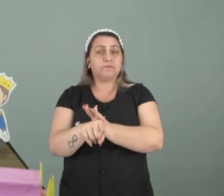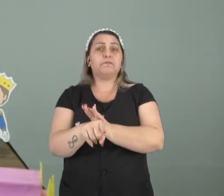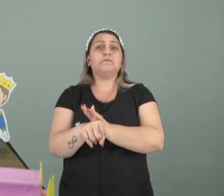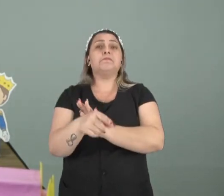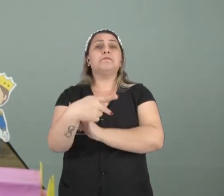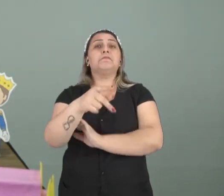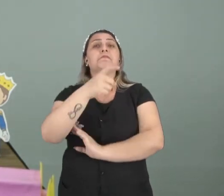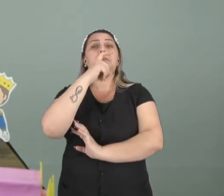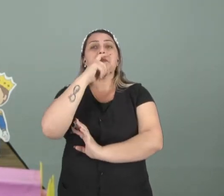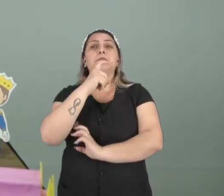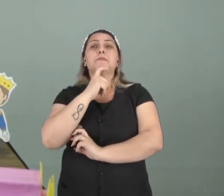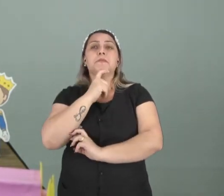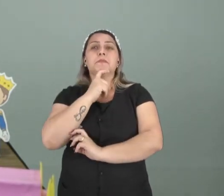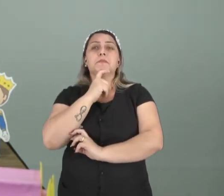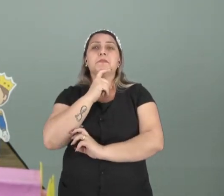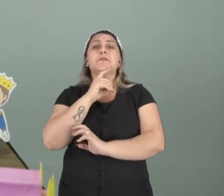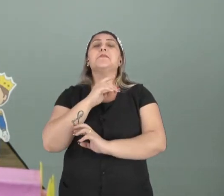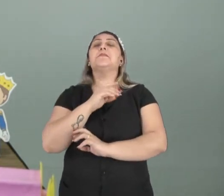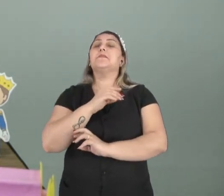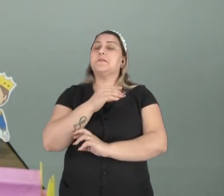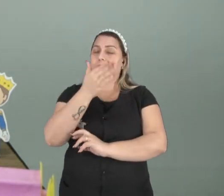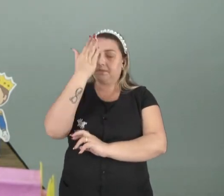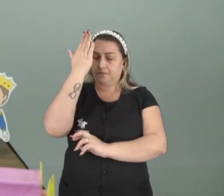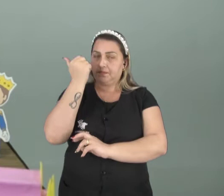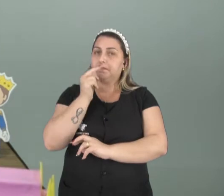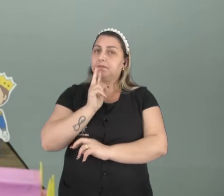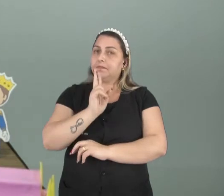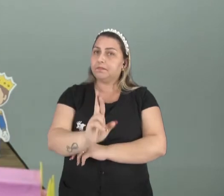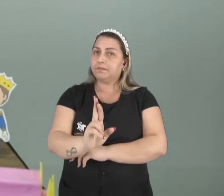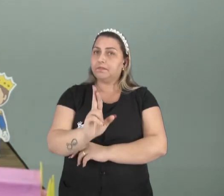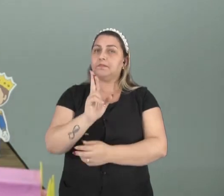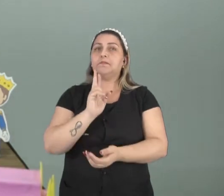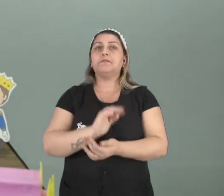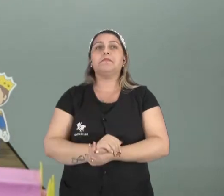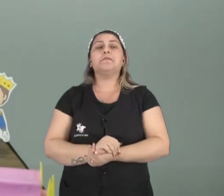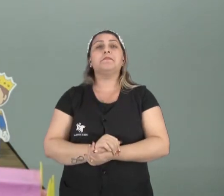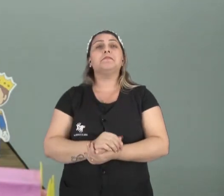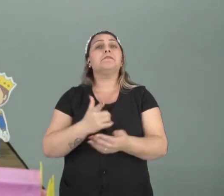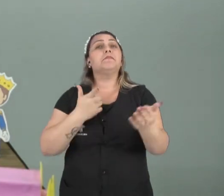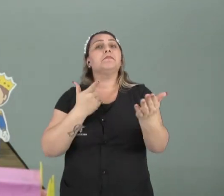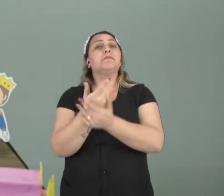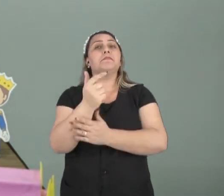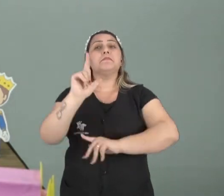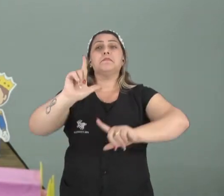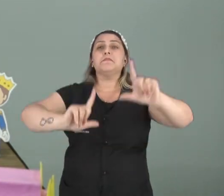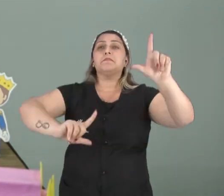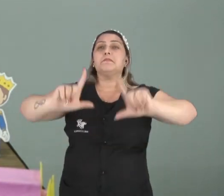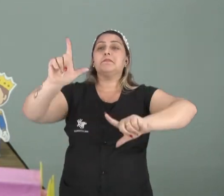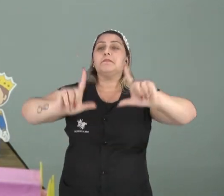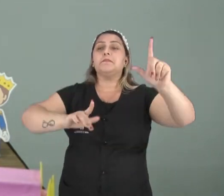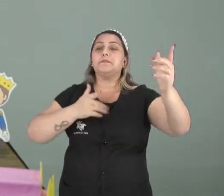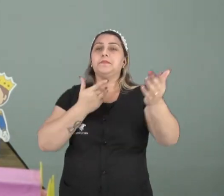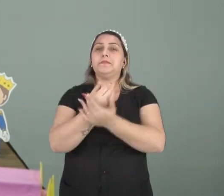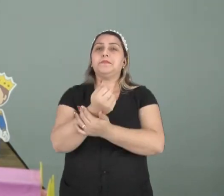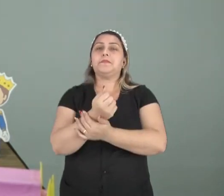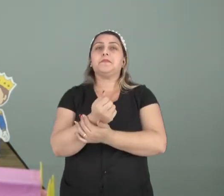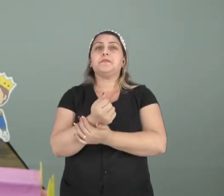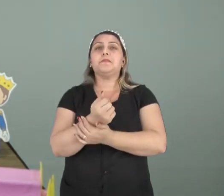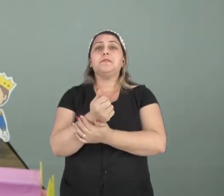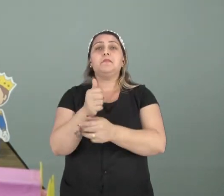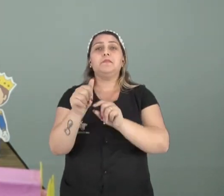os seus pais, com certeza eles vão saber. Quando vamos comprar as TVs, nós compramos